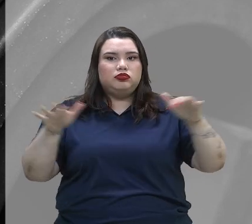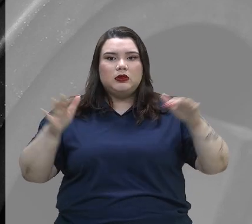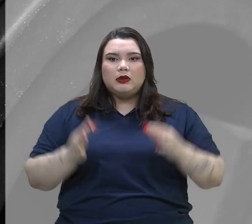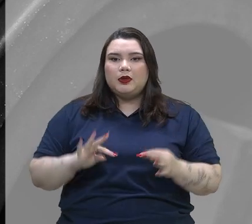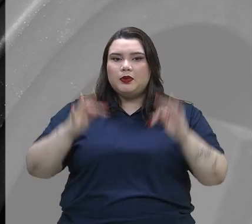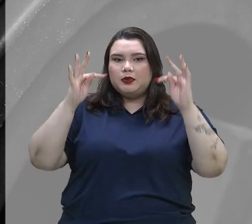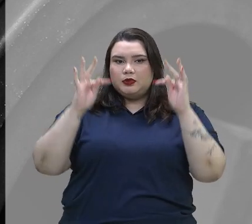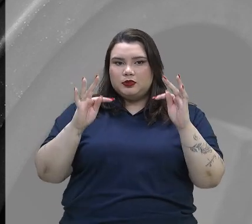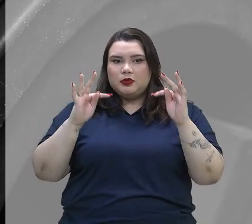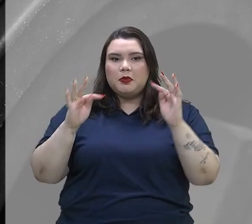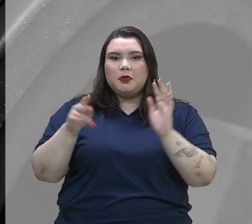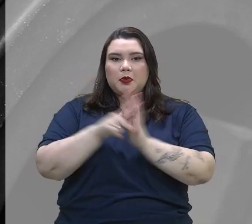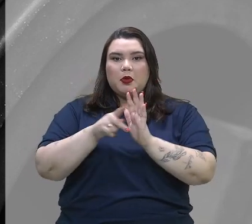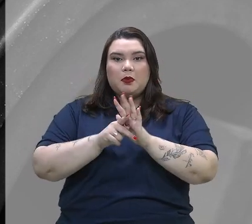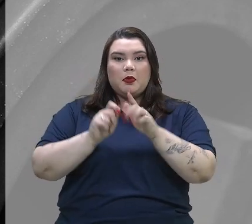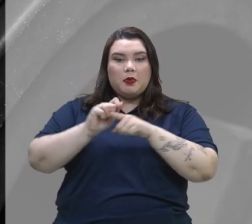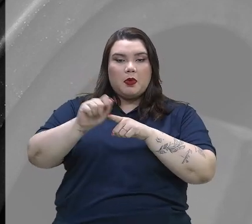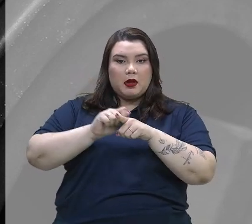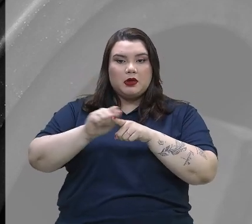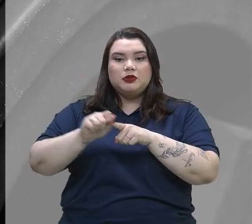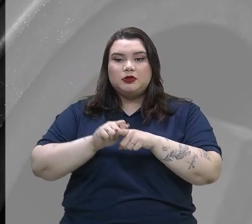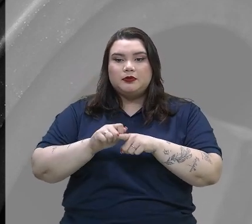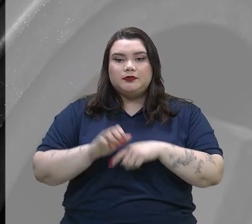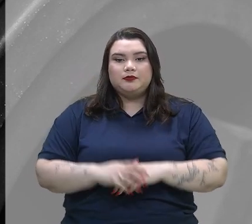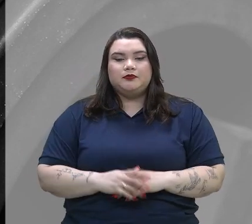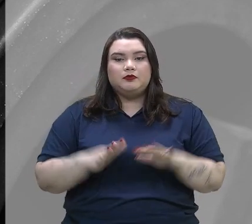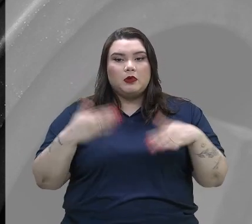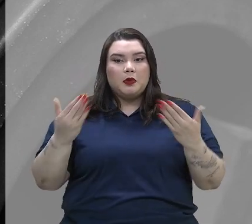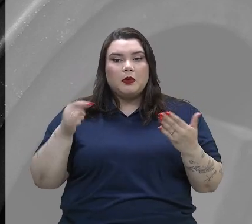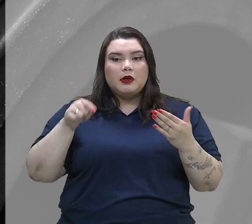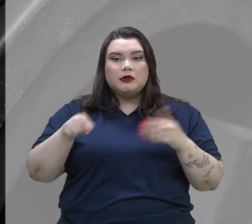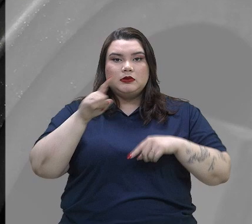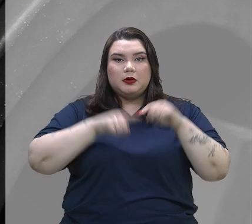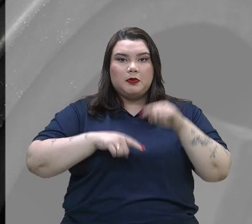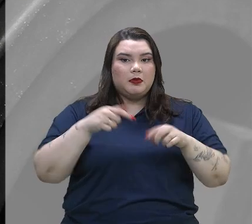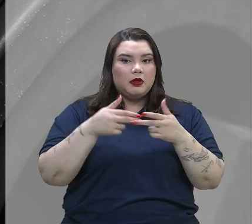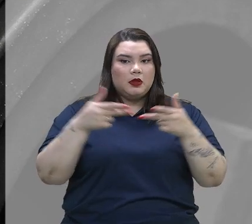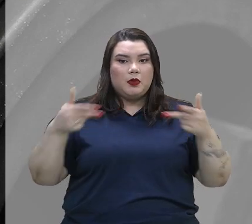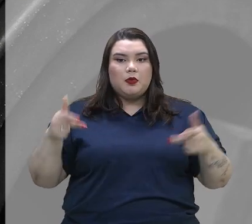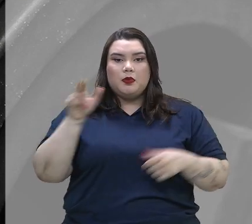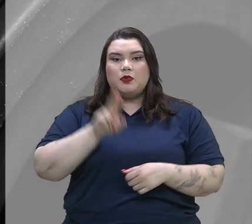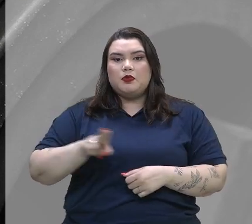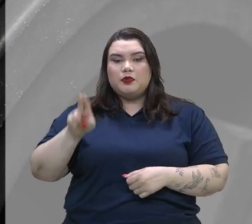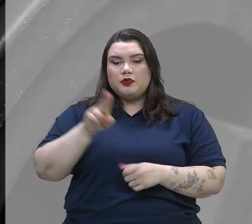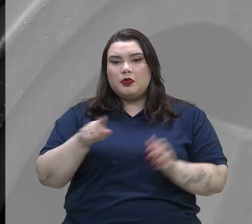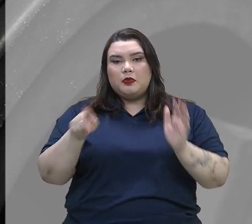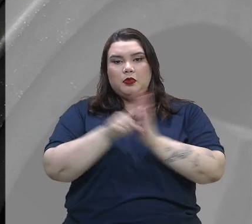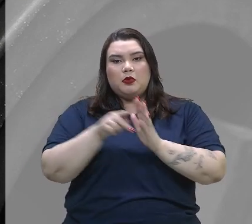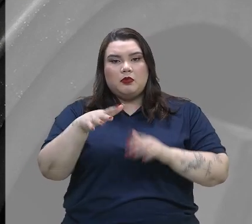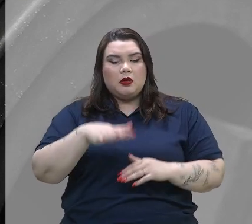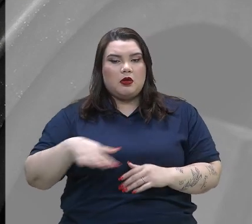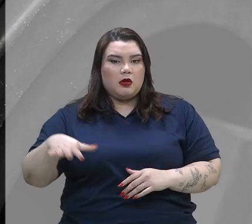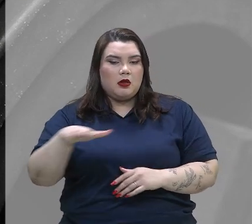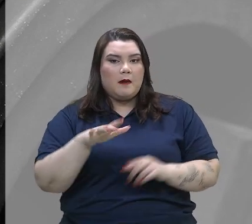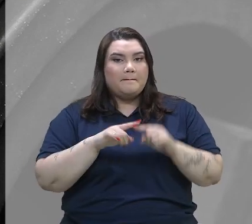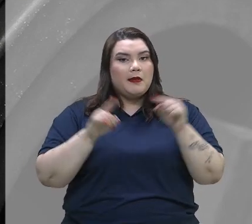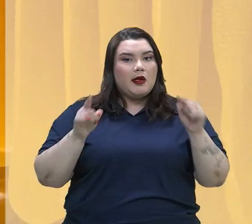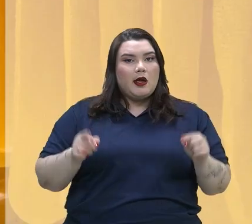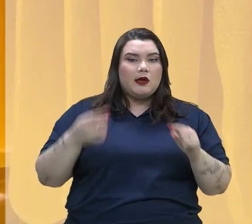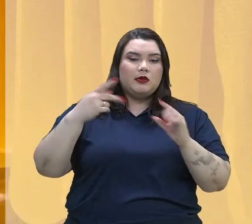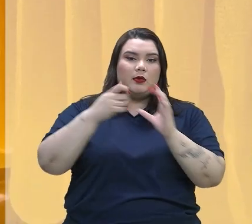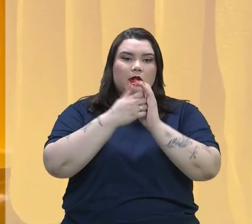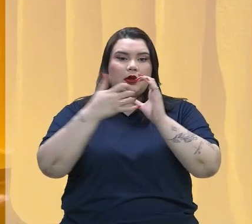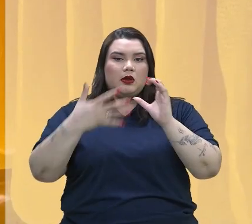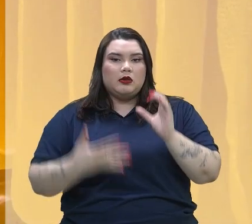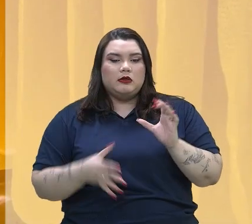de vulcanização da borracha natural. Este material já era utilizado em determinadas aplicações, mas suas